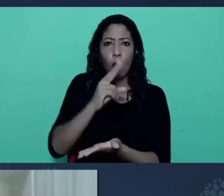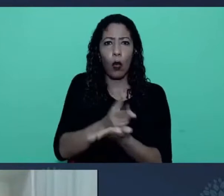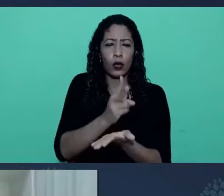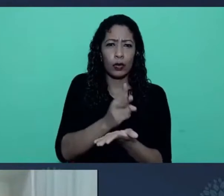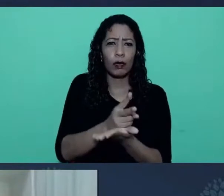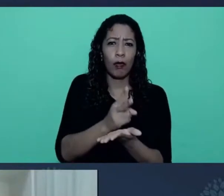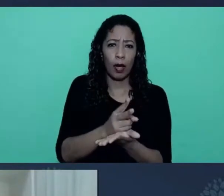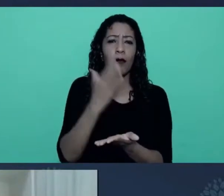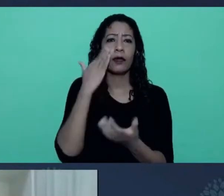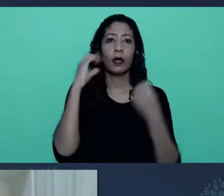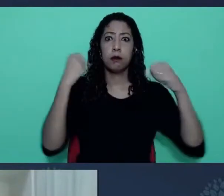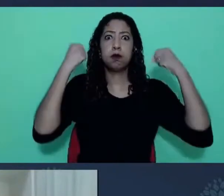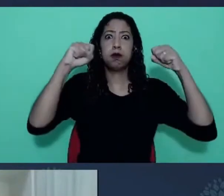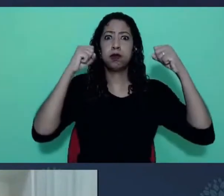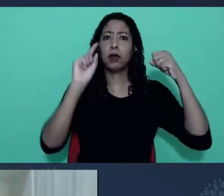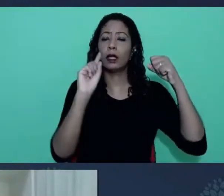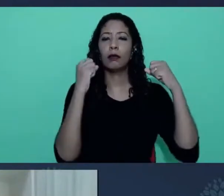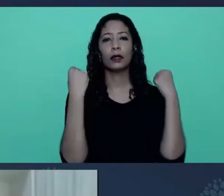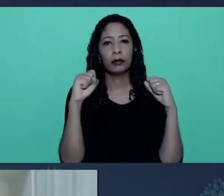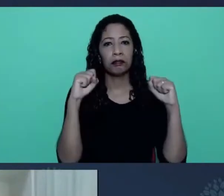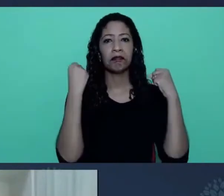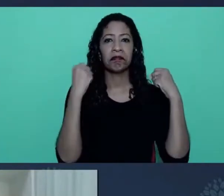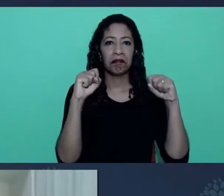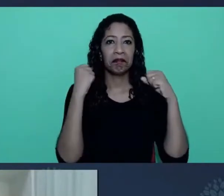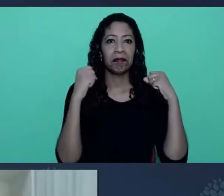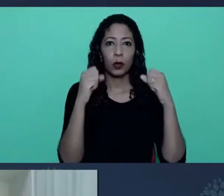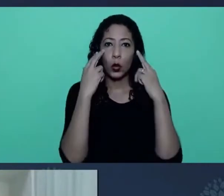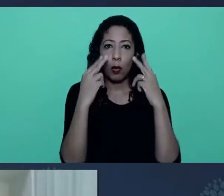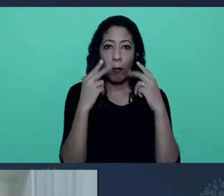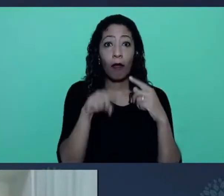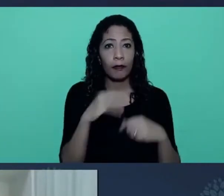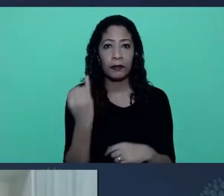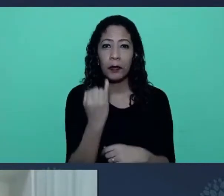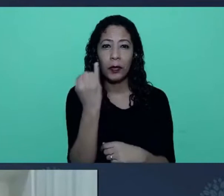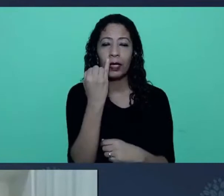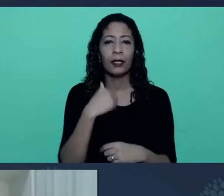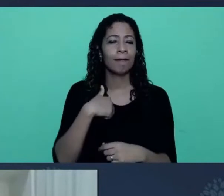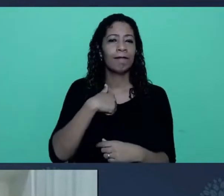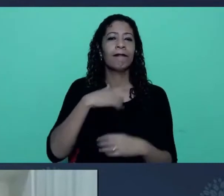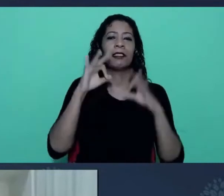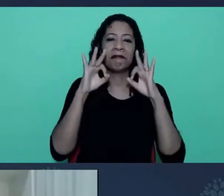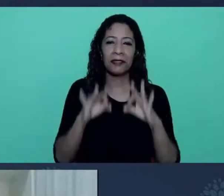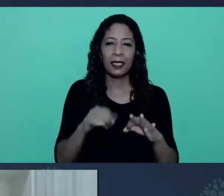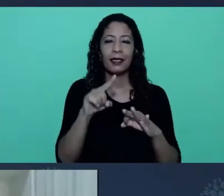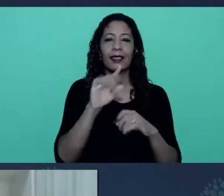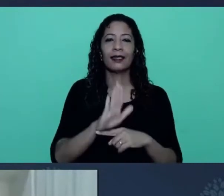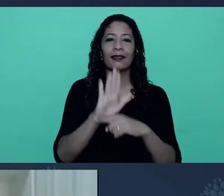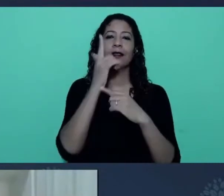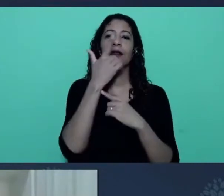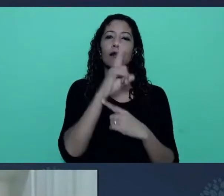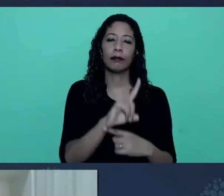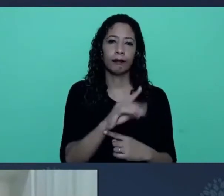que intensidade baixa, isso é extremamente importante. Mas eu tenho certeza que você vai conseguir, e o Covid tem